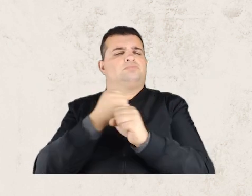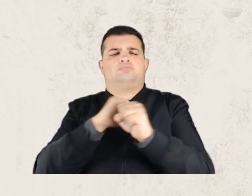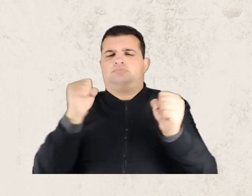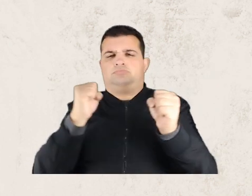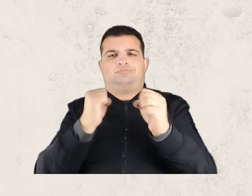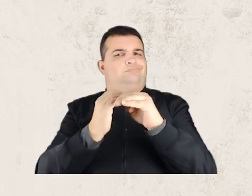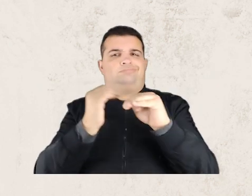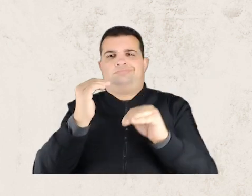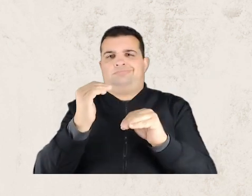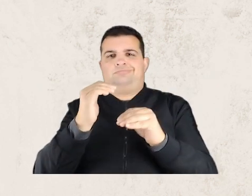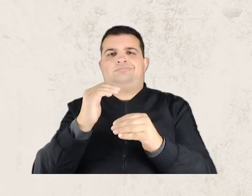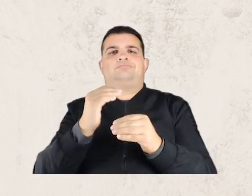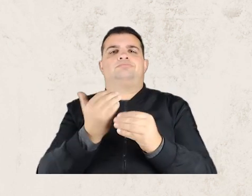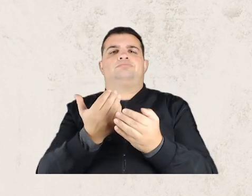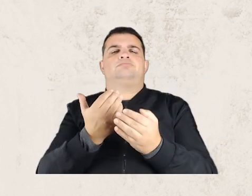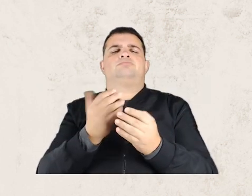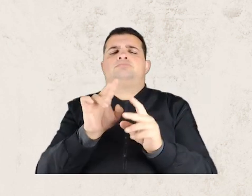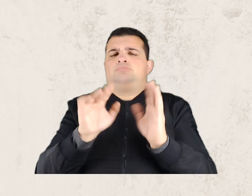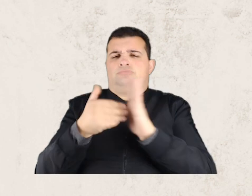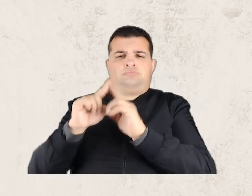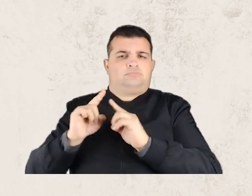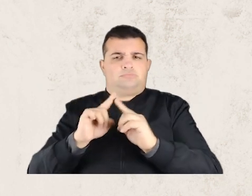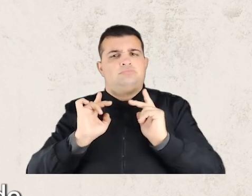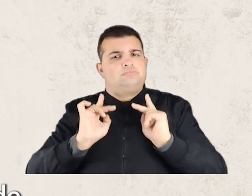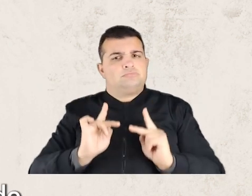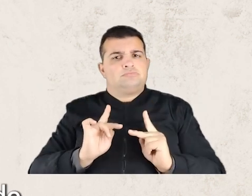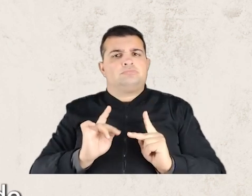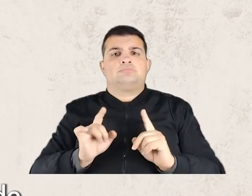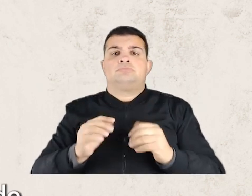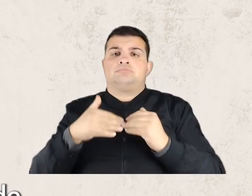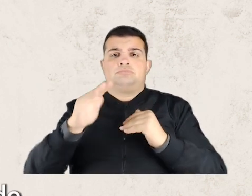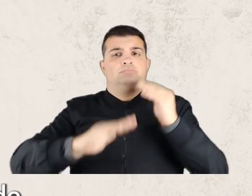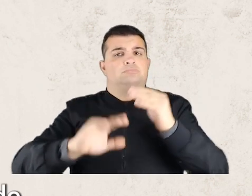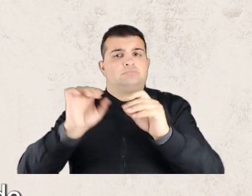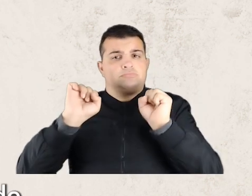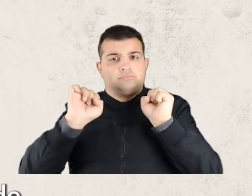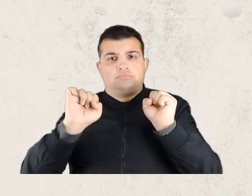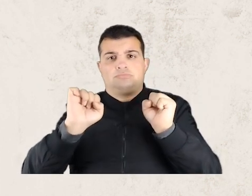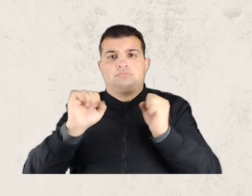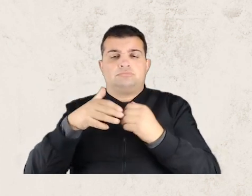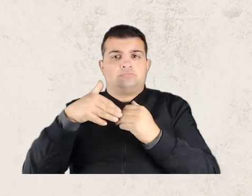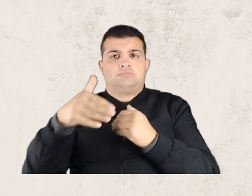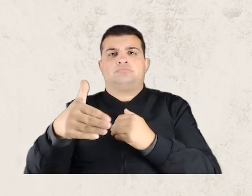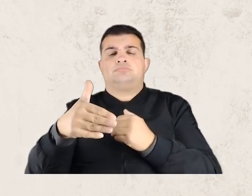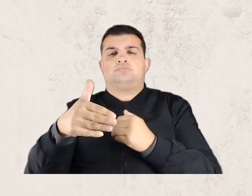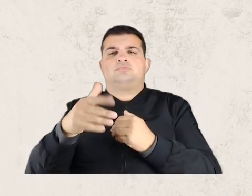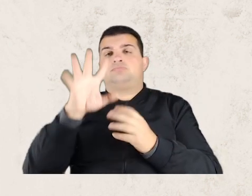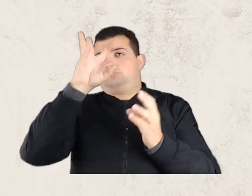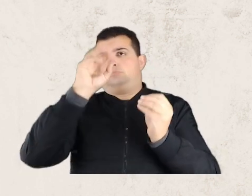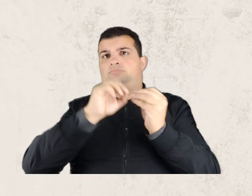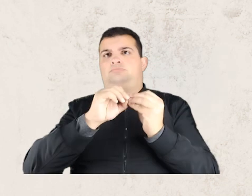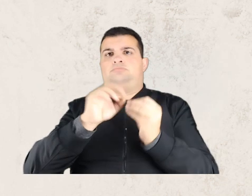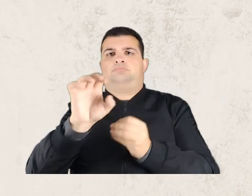possa construir uma psicologia que pense a nossa realidade como ela é, a realidade de uma